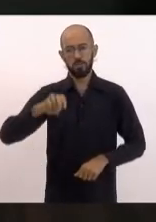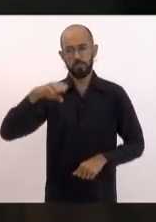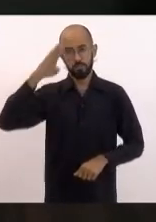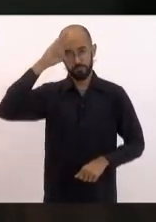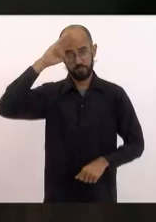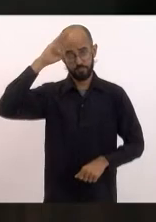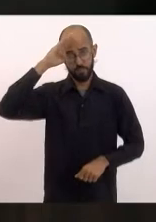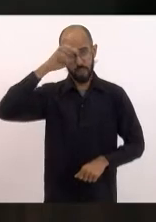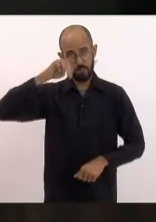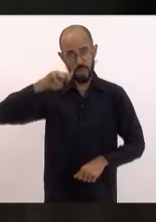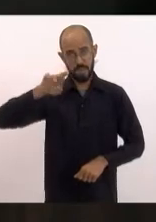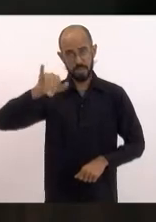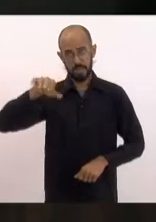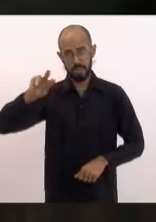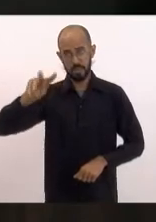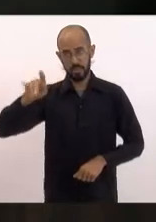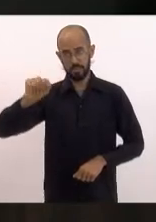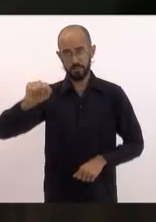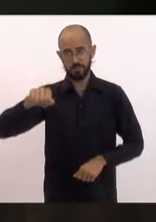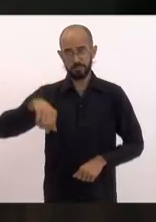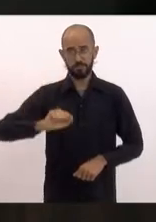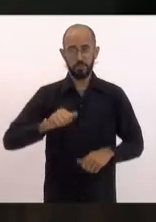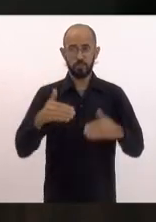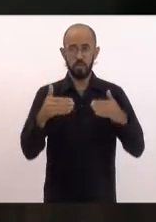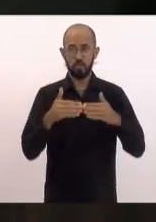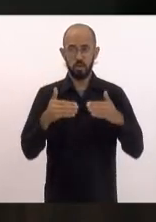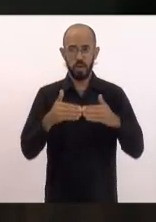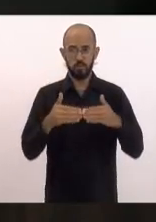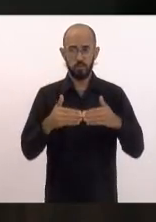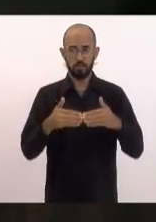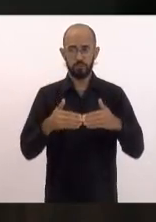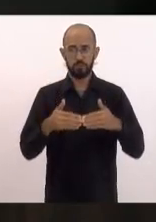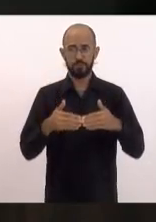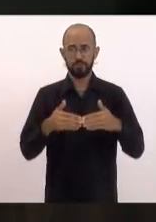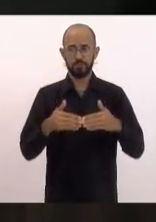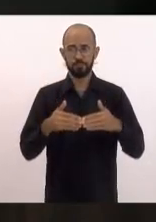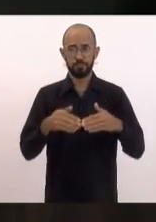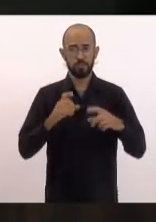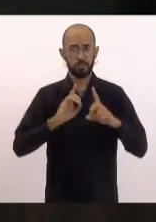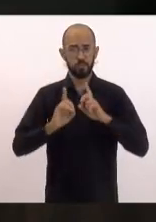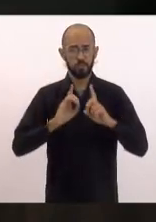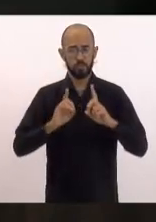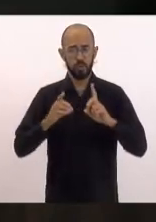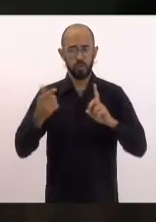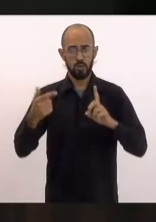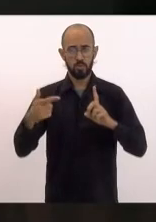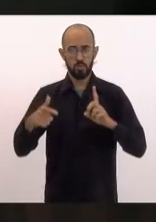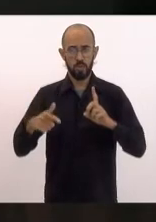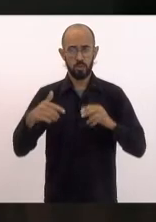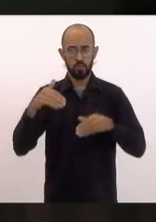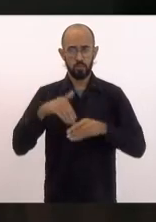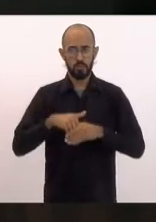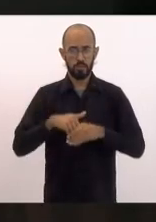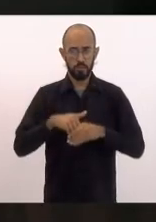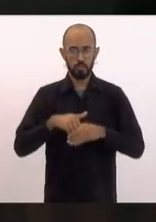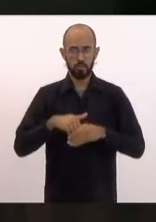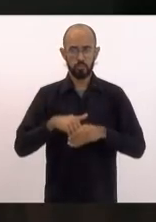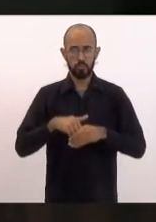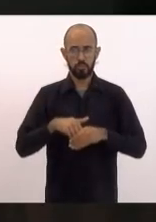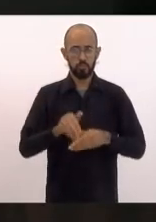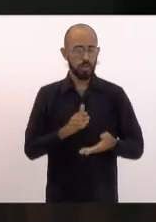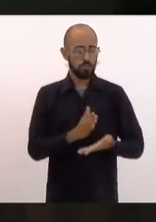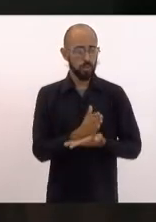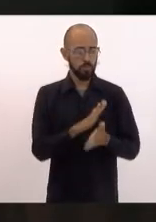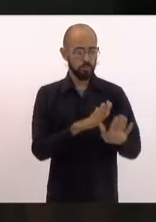Externas, favorável, relator deputado Rodrigo Amorim. Em discussão, não havendo quem queira discutir, encerra a discussão, em votação, os senhores que